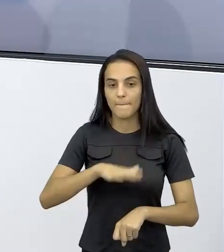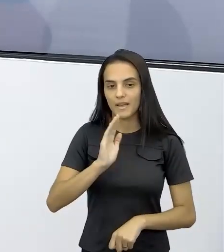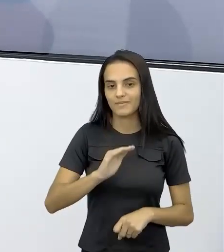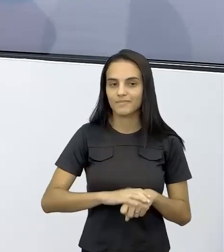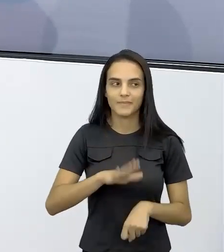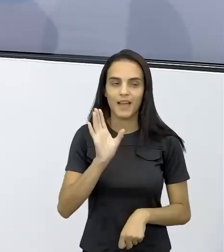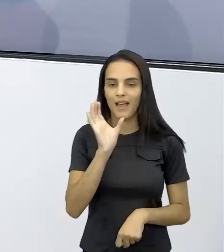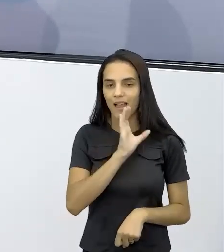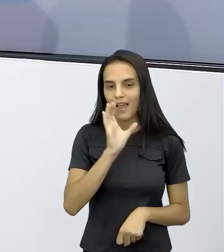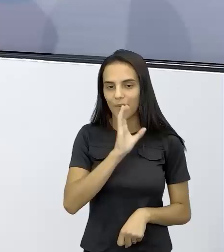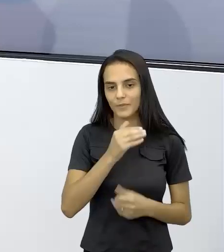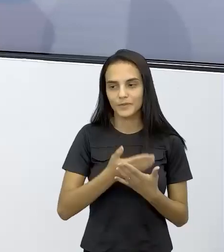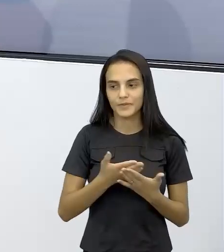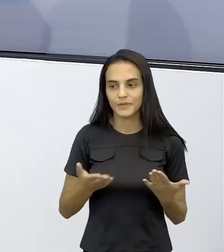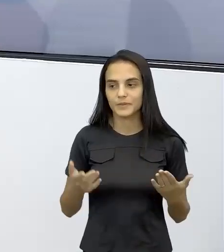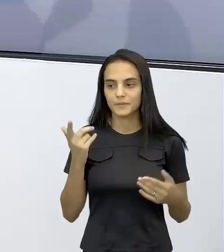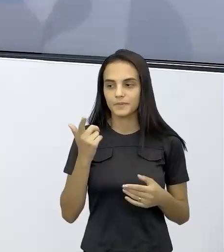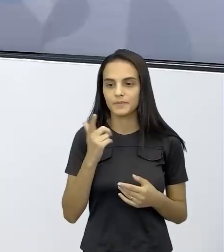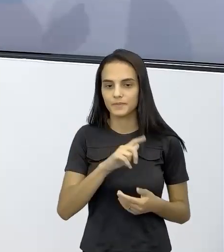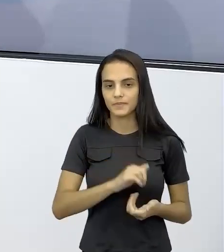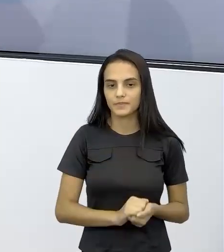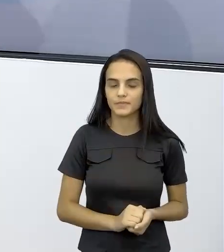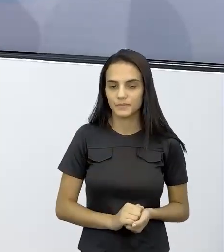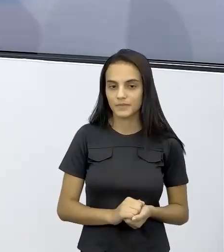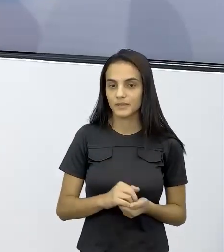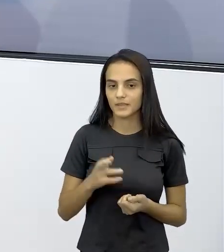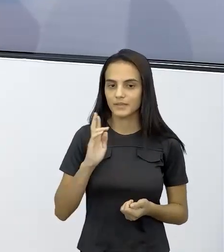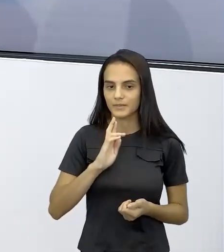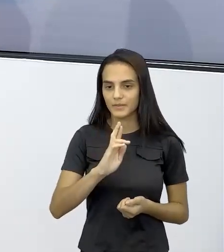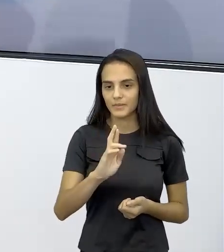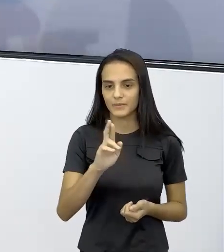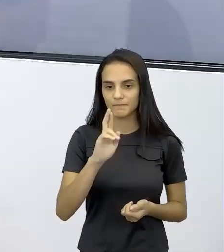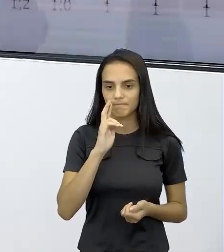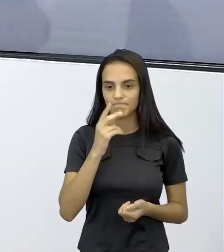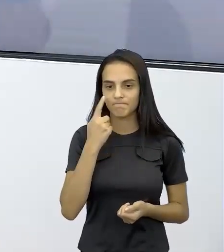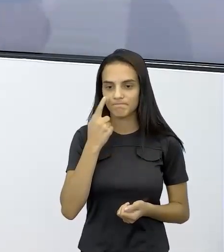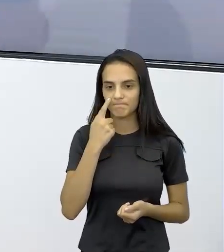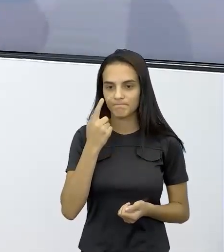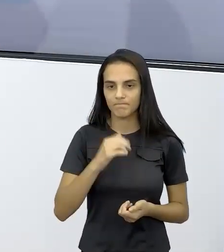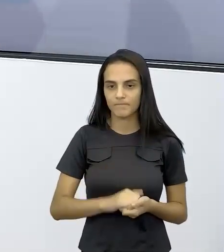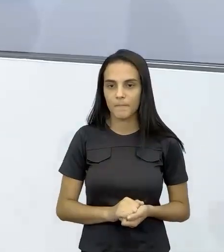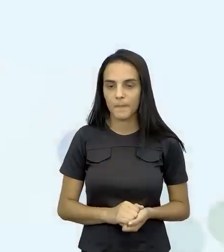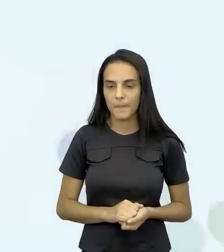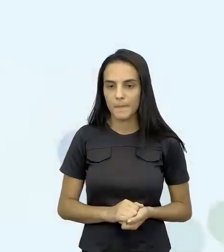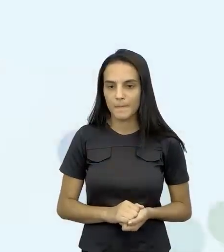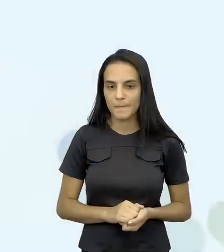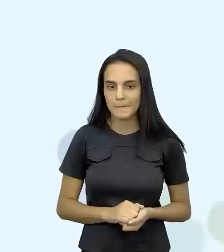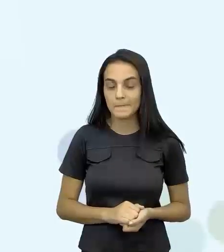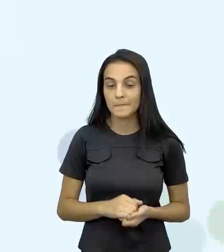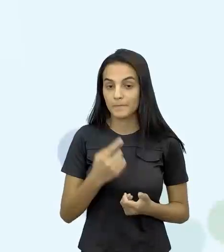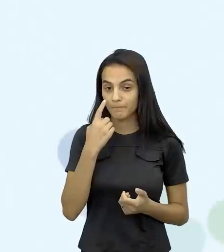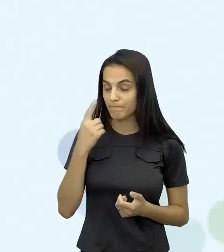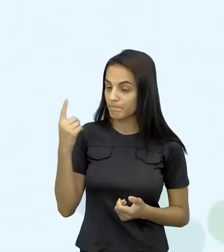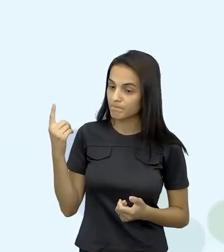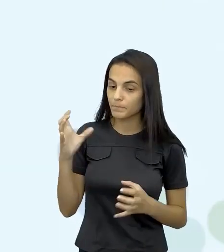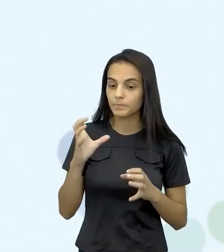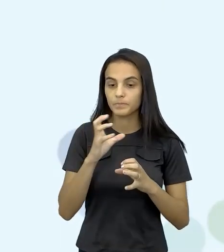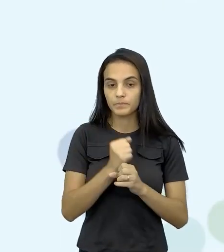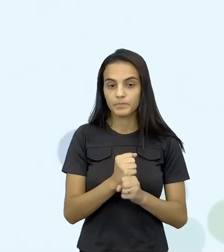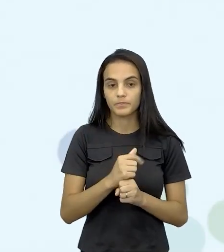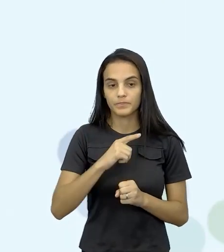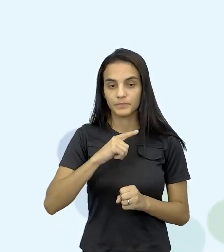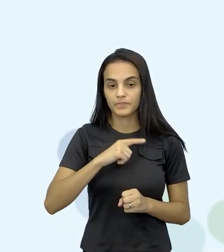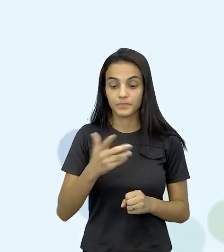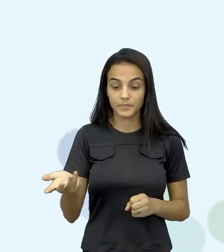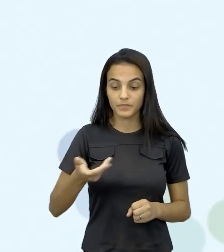mais rápido você faz nesses cálculos. Então, eu vou subir a resposta que eu já calculei de antemão aqui para vocês, ó. De acordo com os meus cálculos aqui,